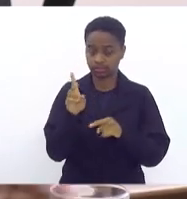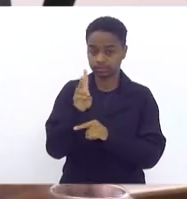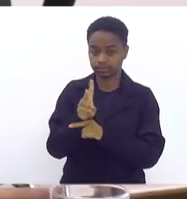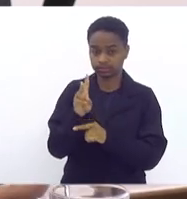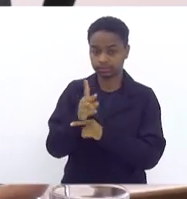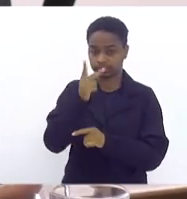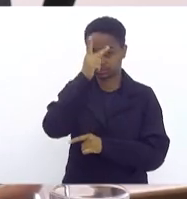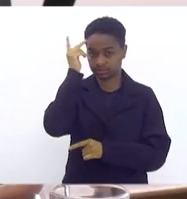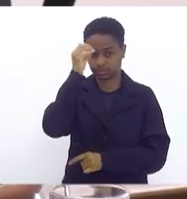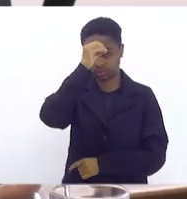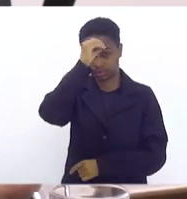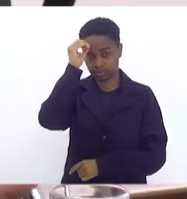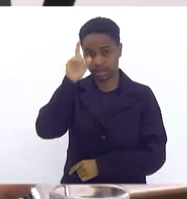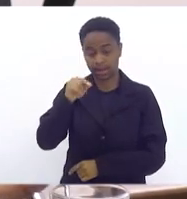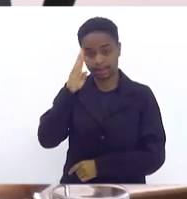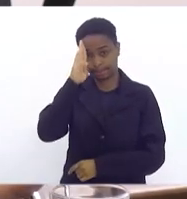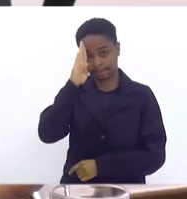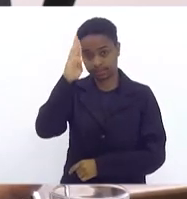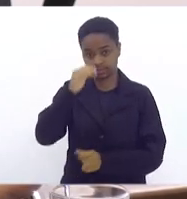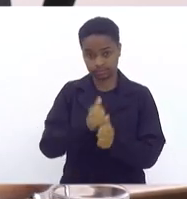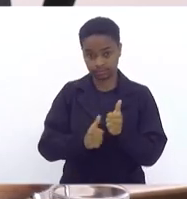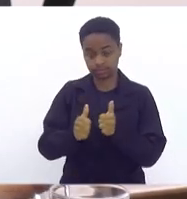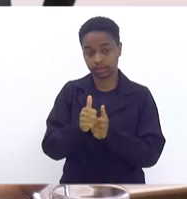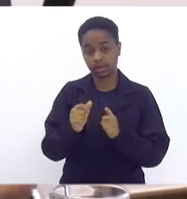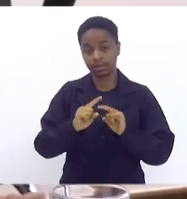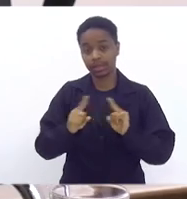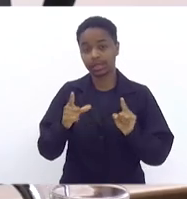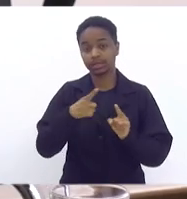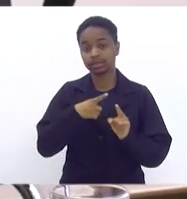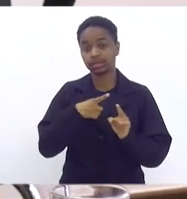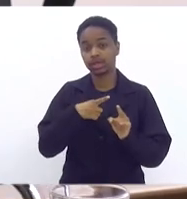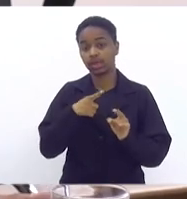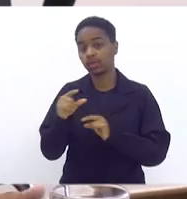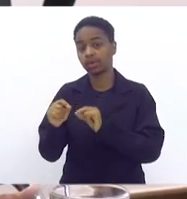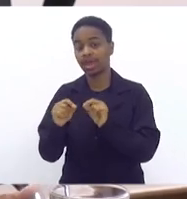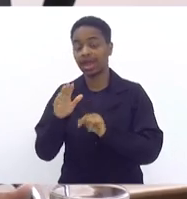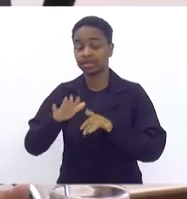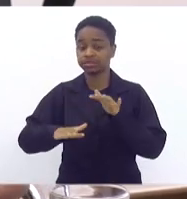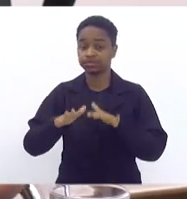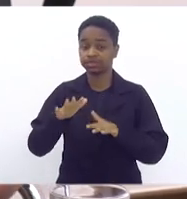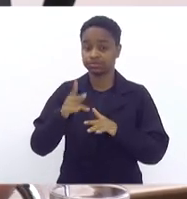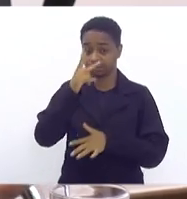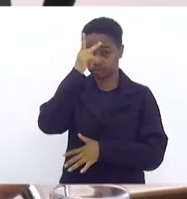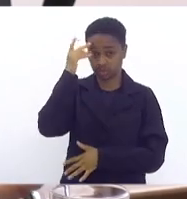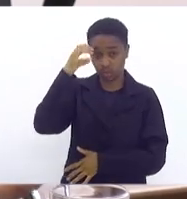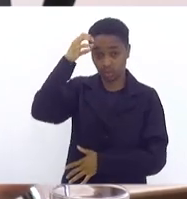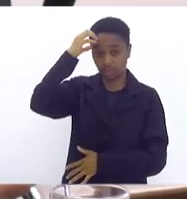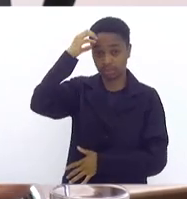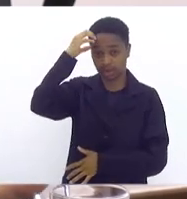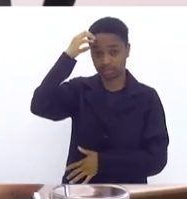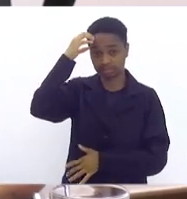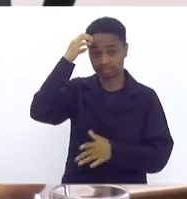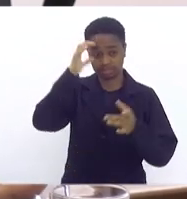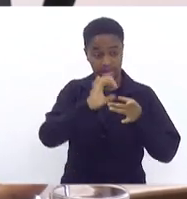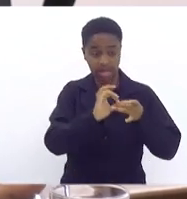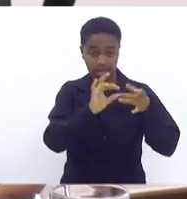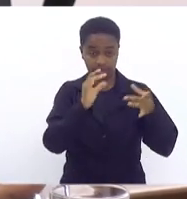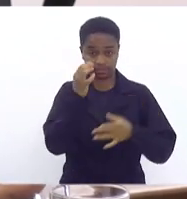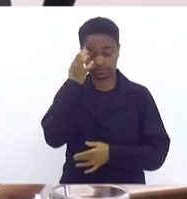inocente como prioritário e tem um efeito colateral Qual é o efeito colateral eventualmente alguém culpado vai ser